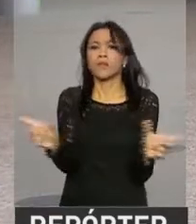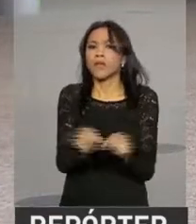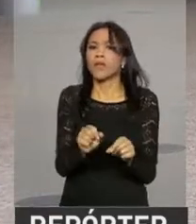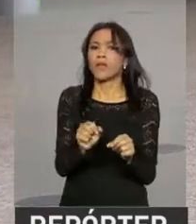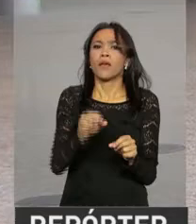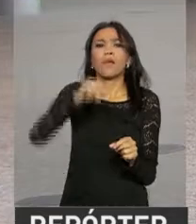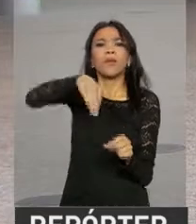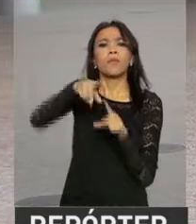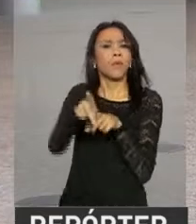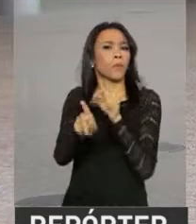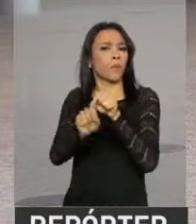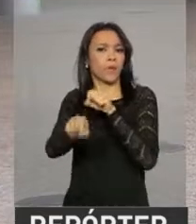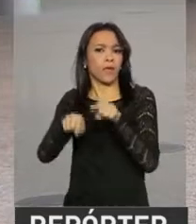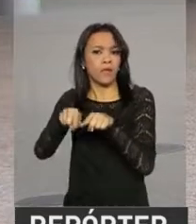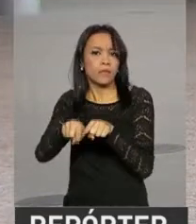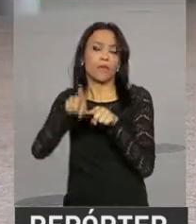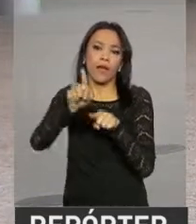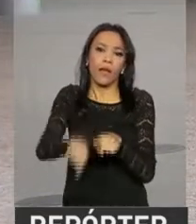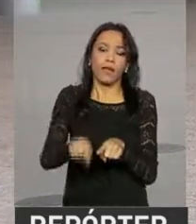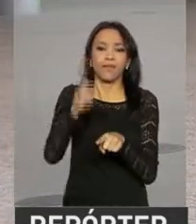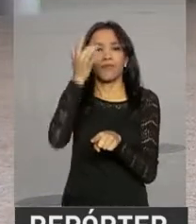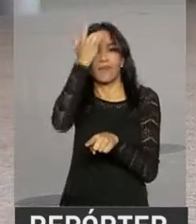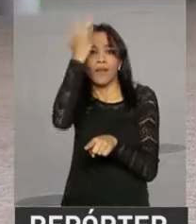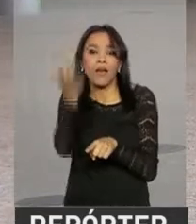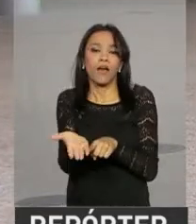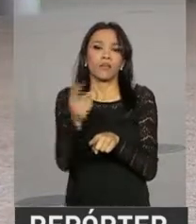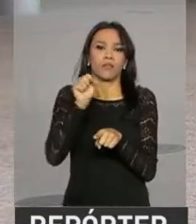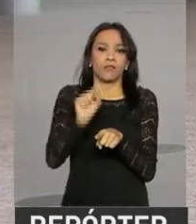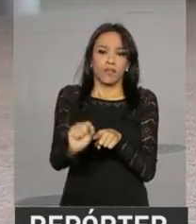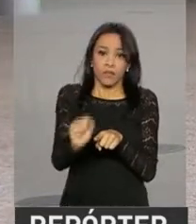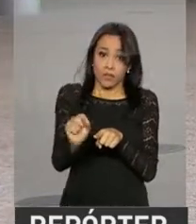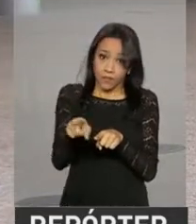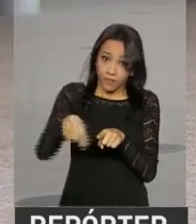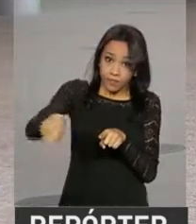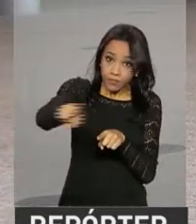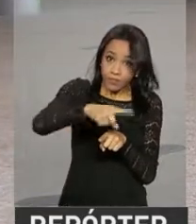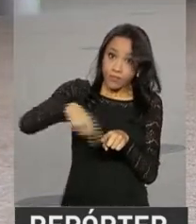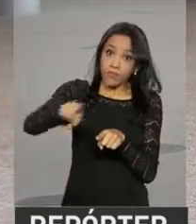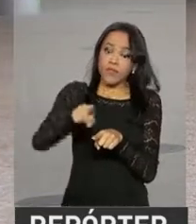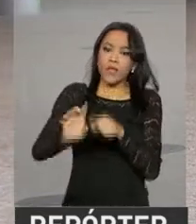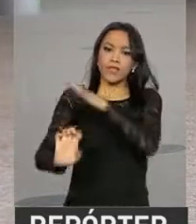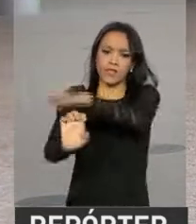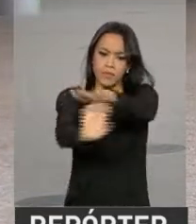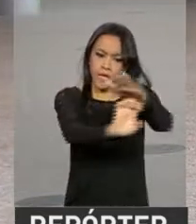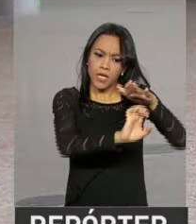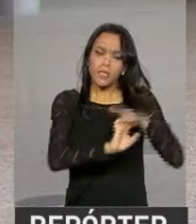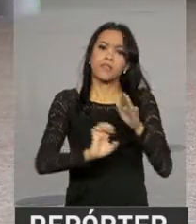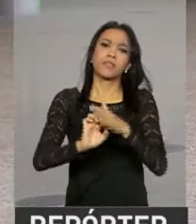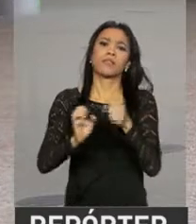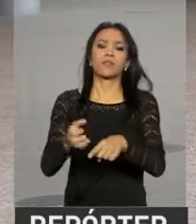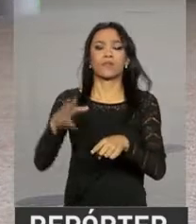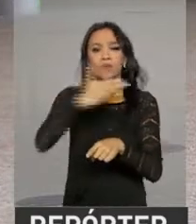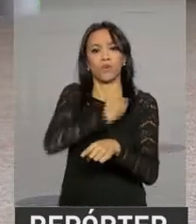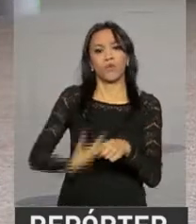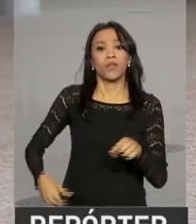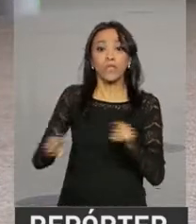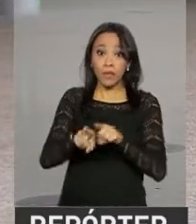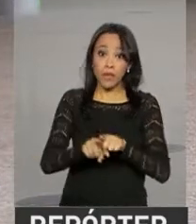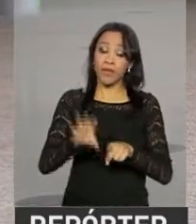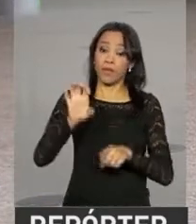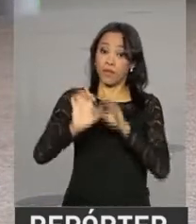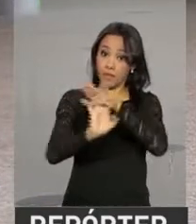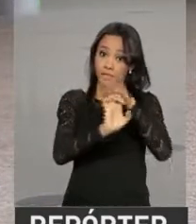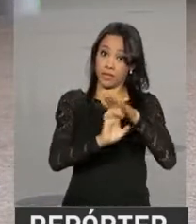ela procura facilitar aí a relação entre o programa de desestatização e as empresas públicas e empresas privadas ela também